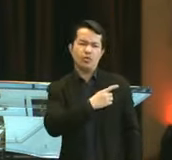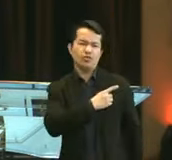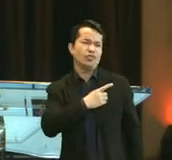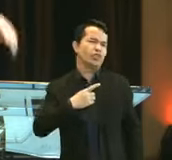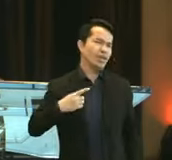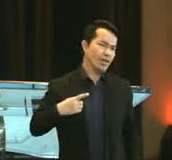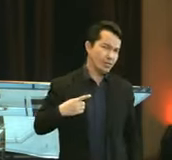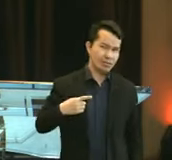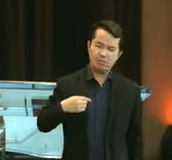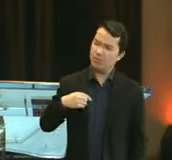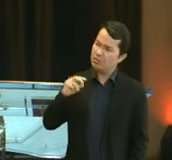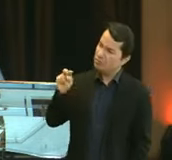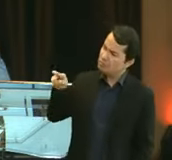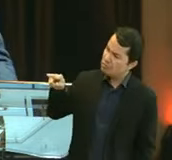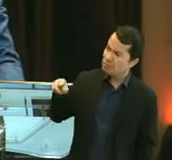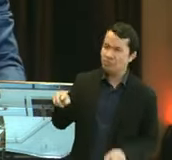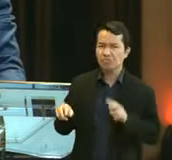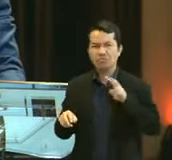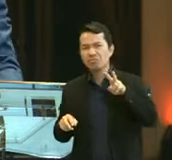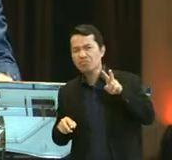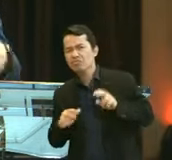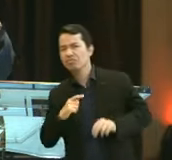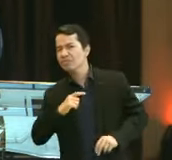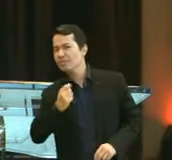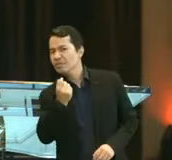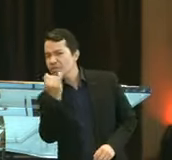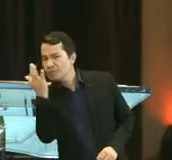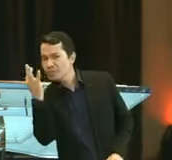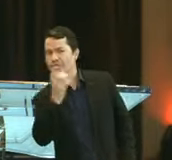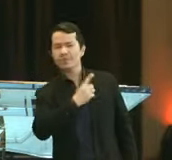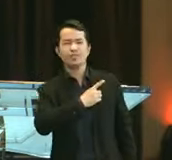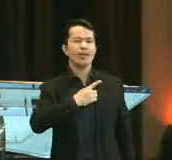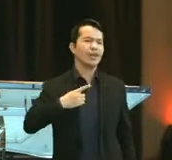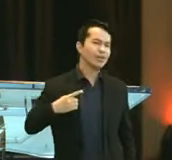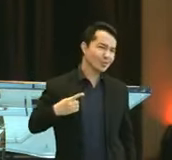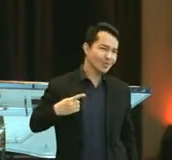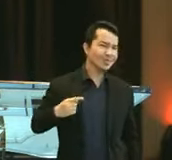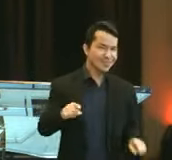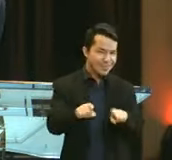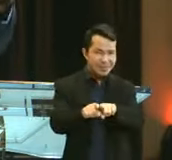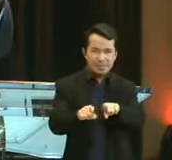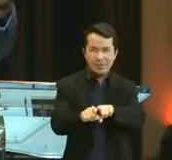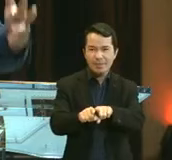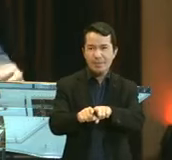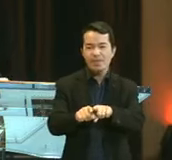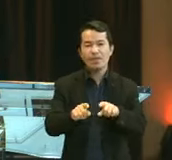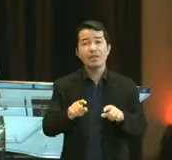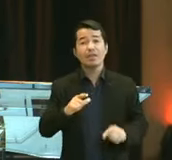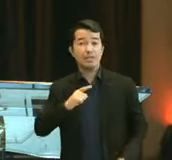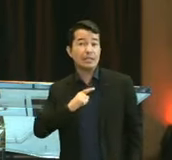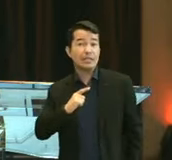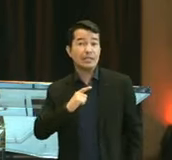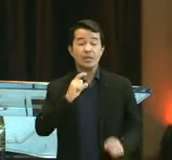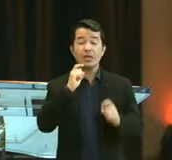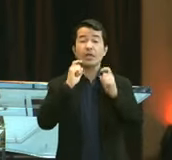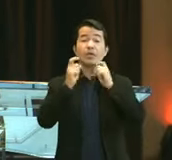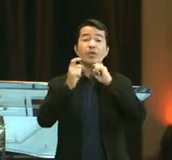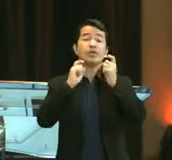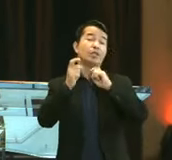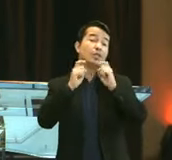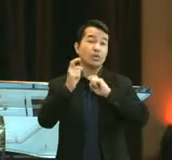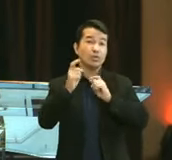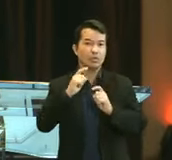vendo alguns. E eu trouxe uma palavra e Deus, na reunião de concílio